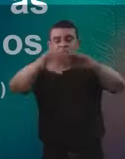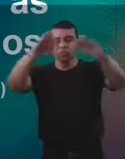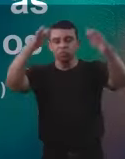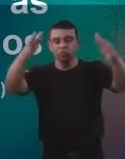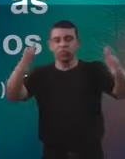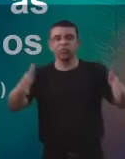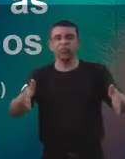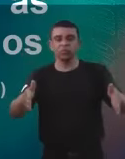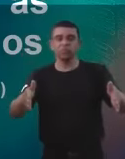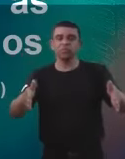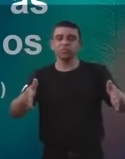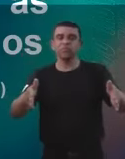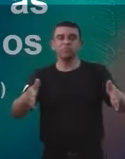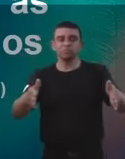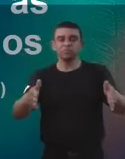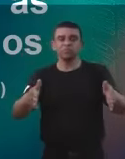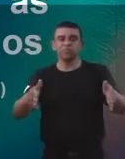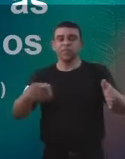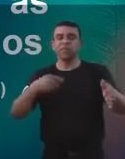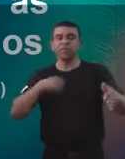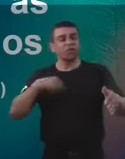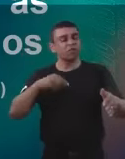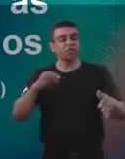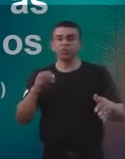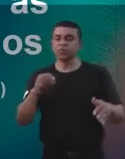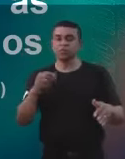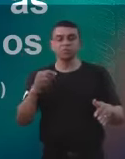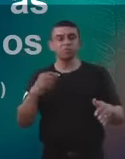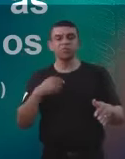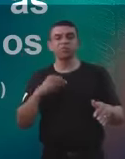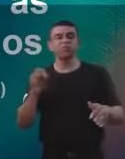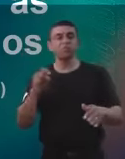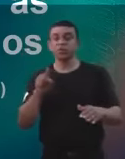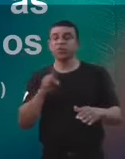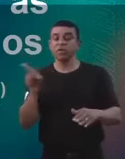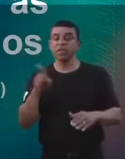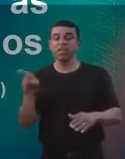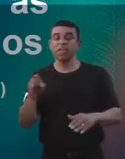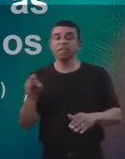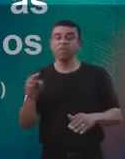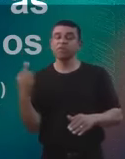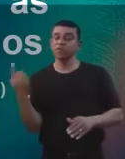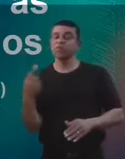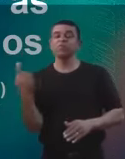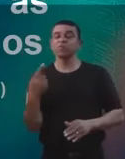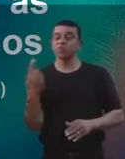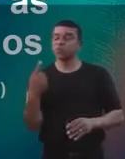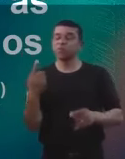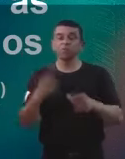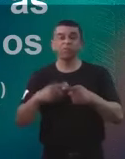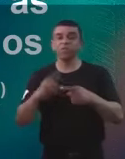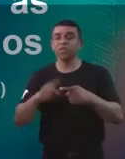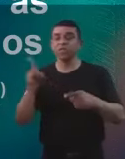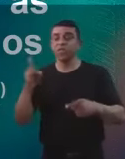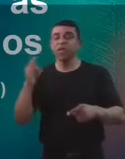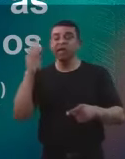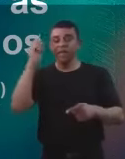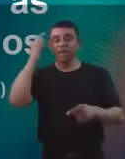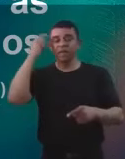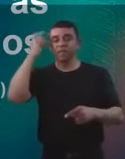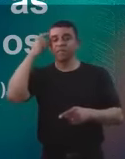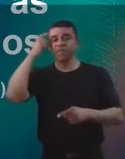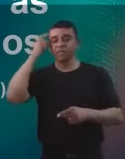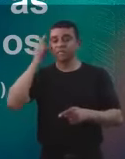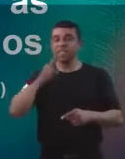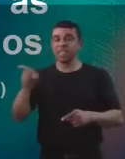é tão alguém que não precise de ninguém. Ele pensa que vence sozinho. Ela pensa que ela vence sozinha.